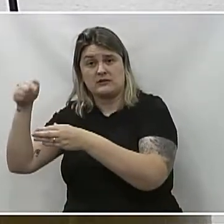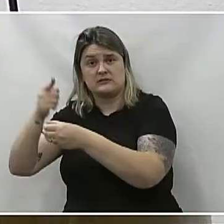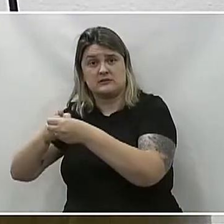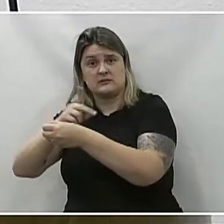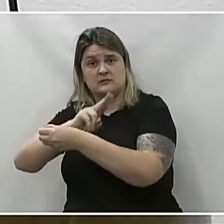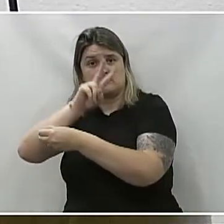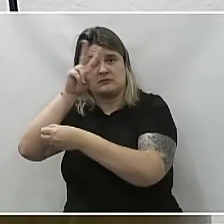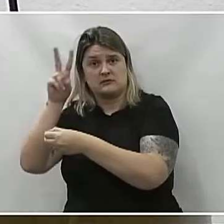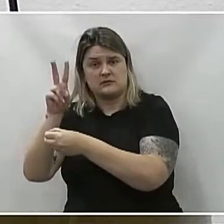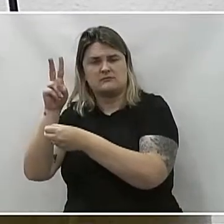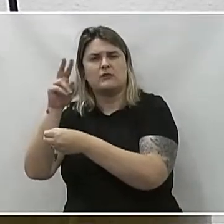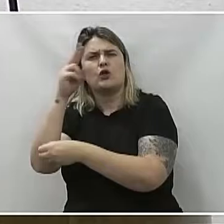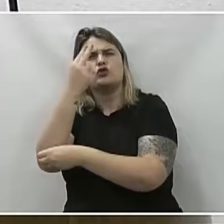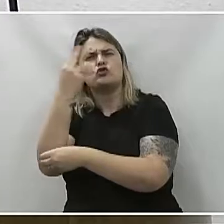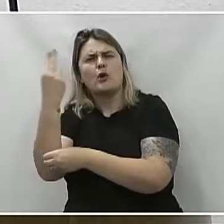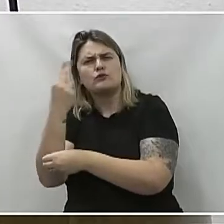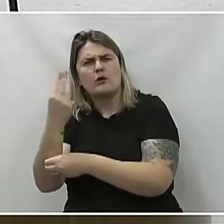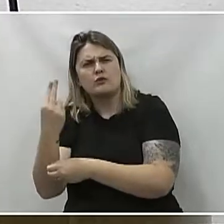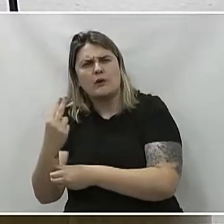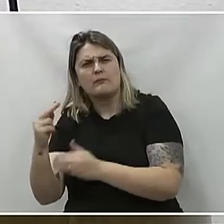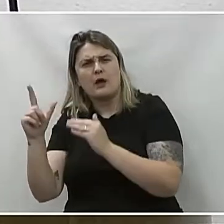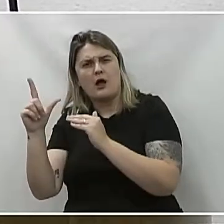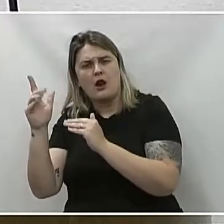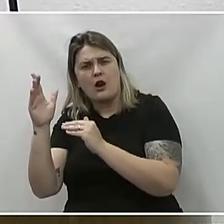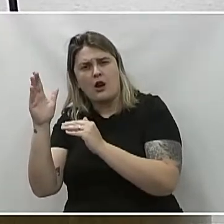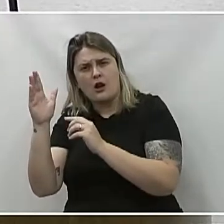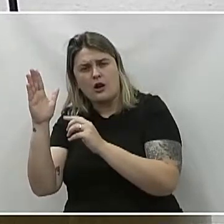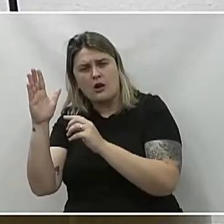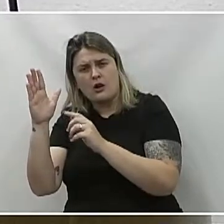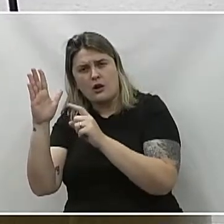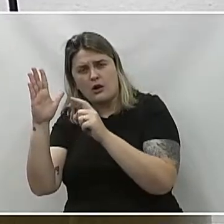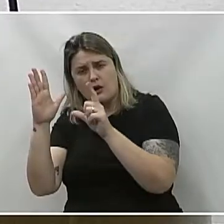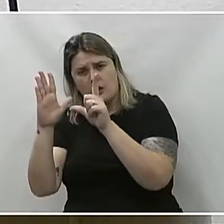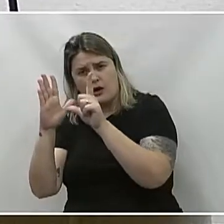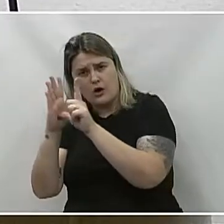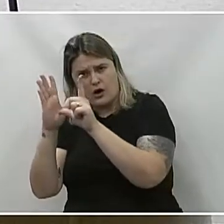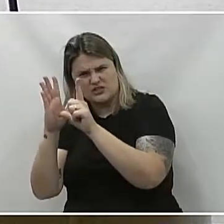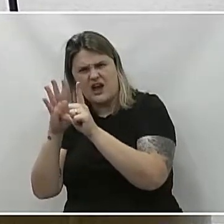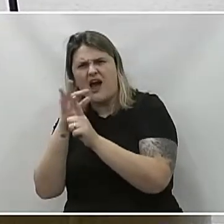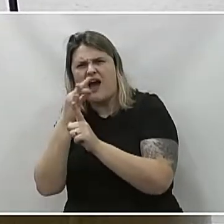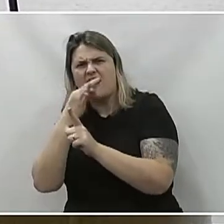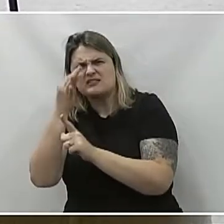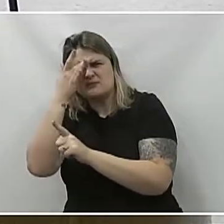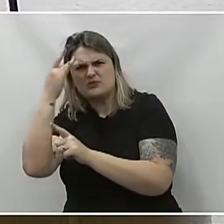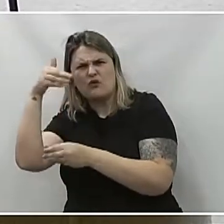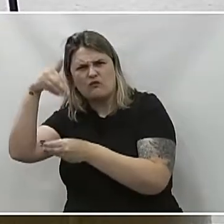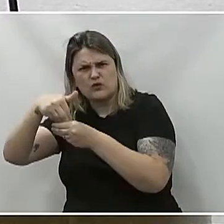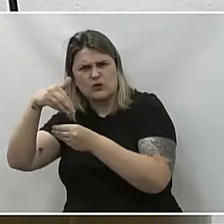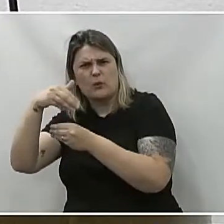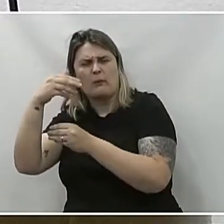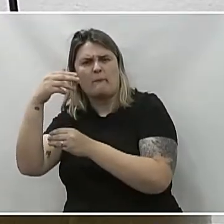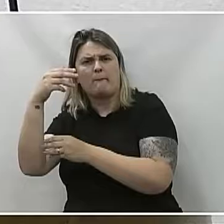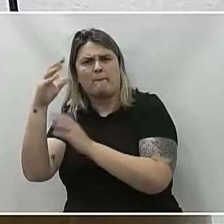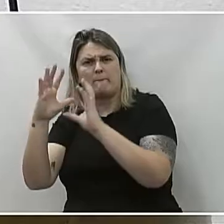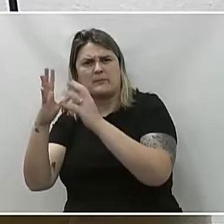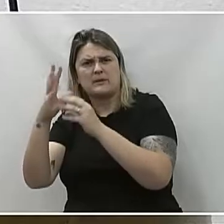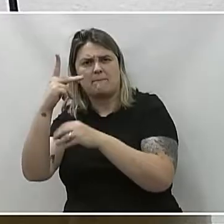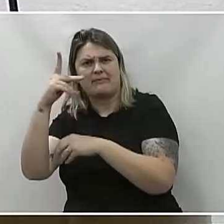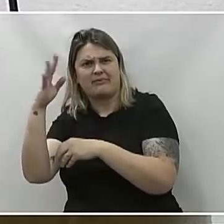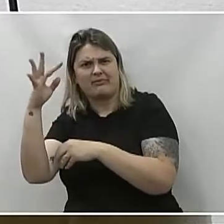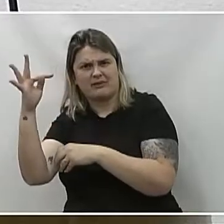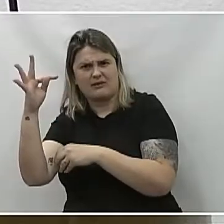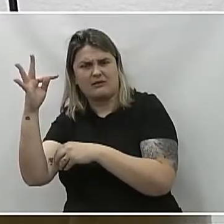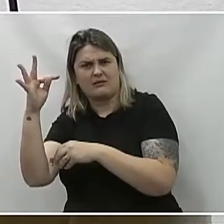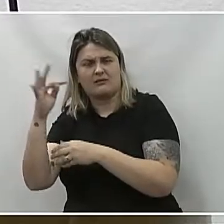criou com o nome de vários comércios locais que eles acham que os donos são petistas para fazer